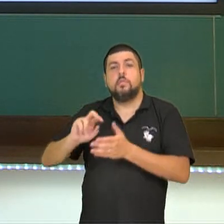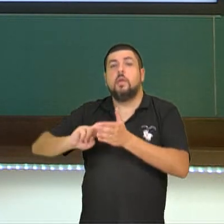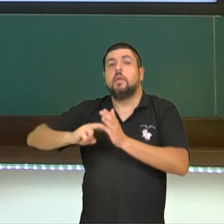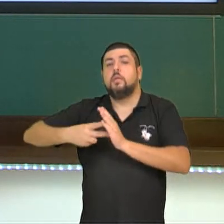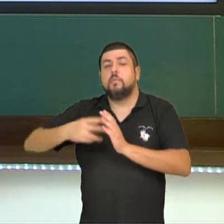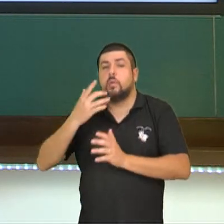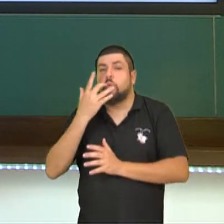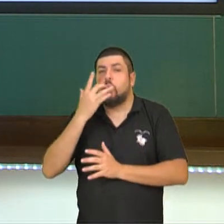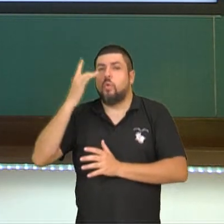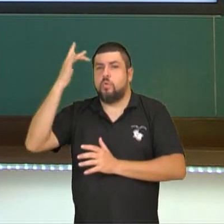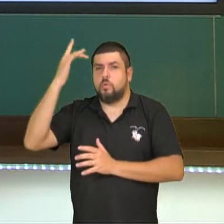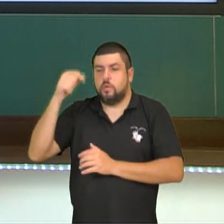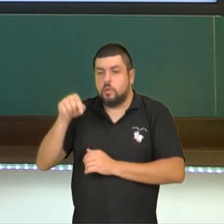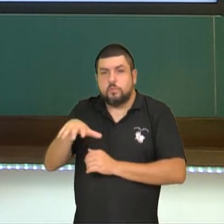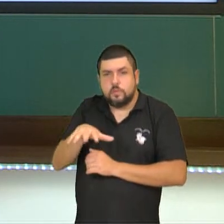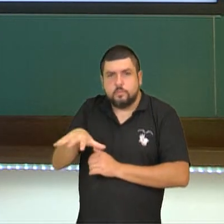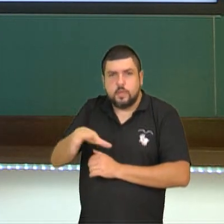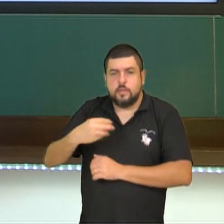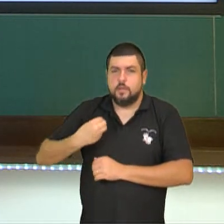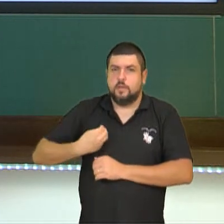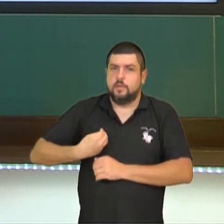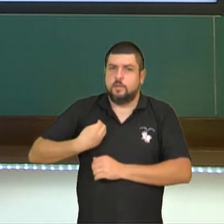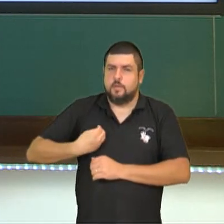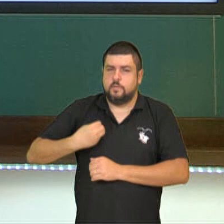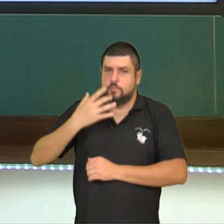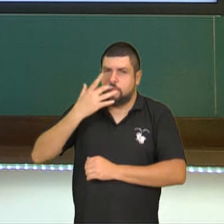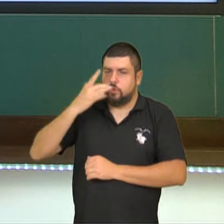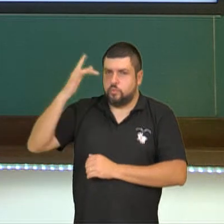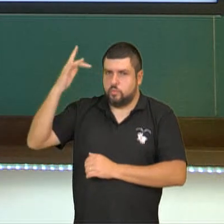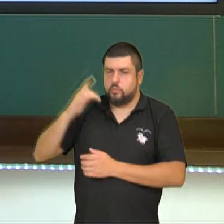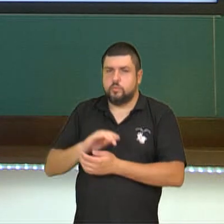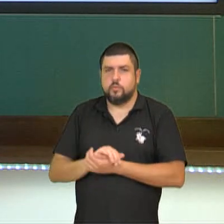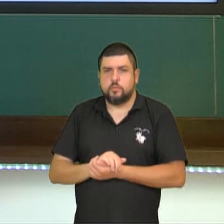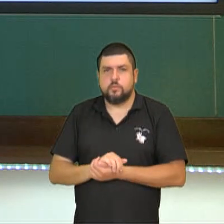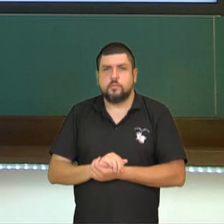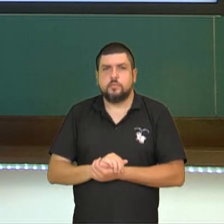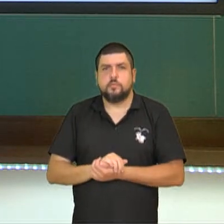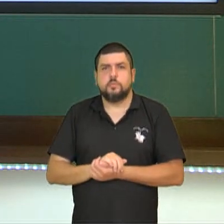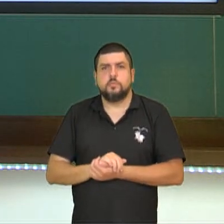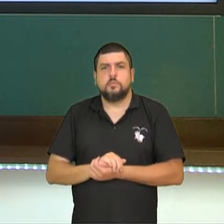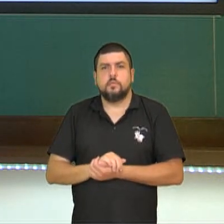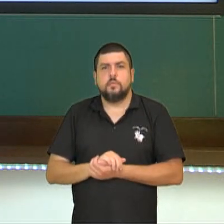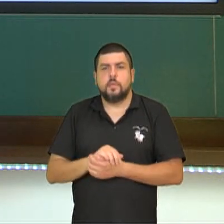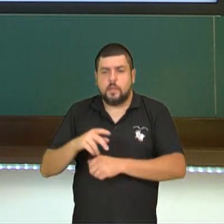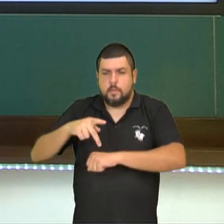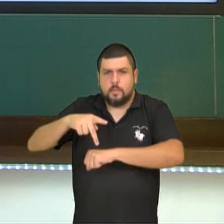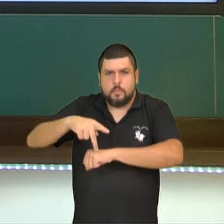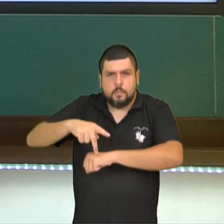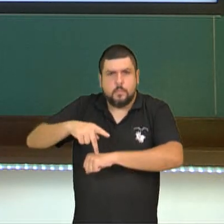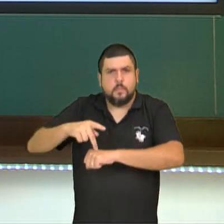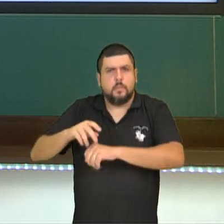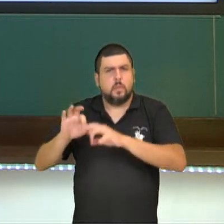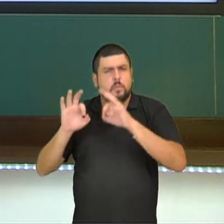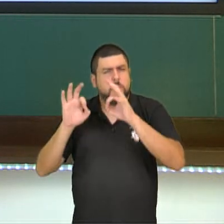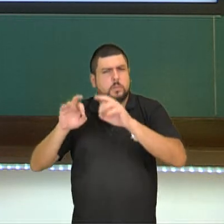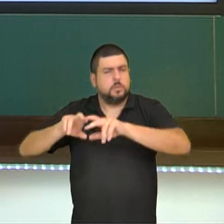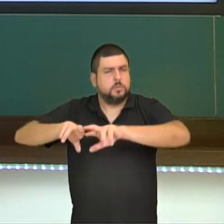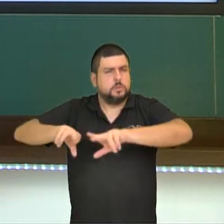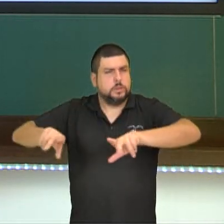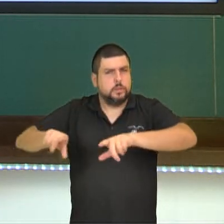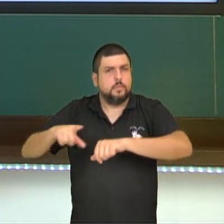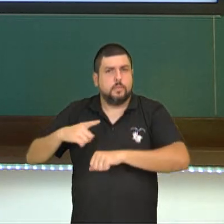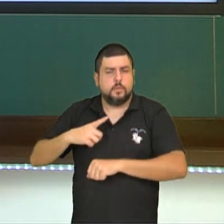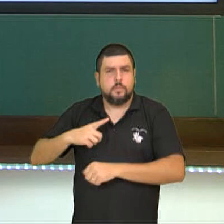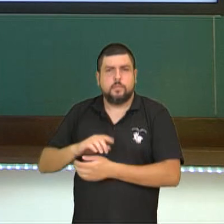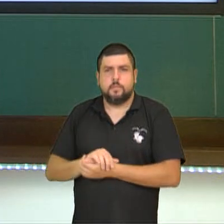bacana, porque é uma região riquíssima em minas de ouro e metais preciosos, pedras preciosas também. E